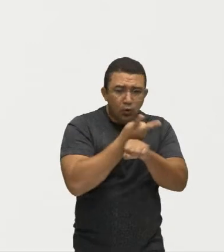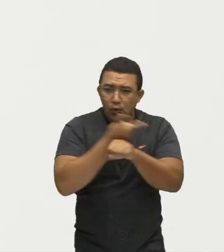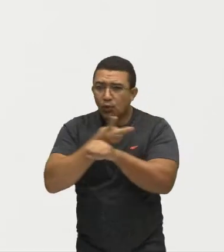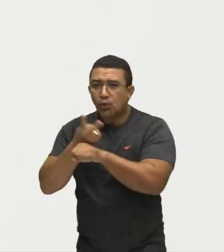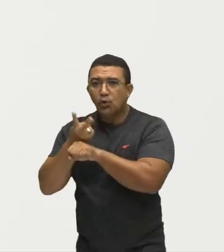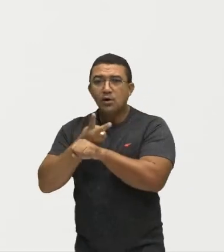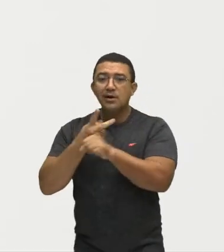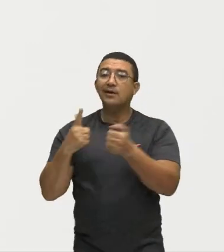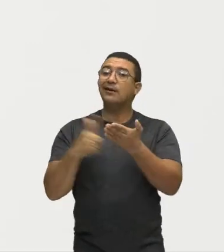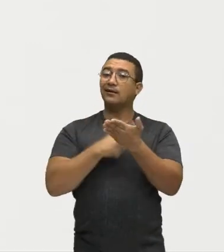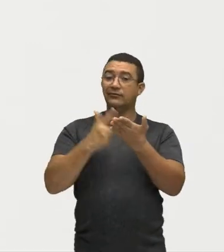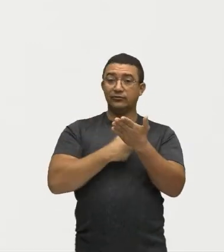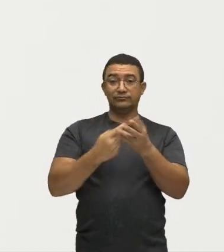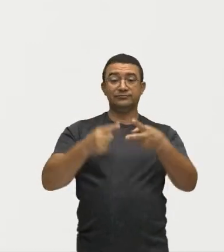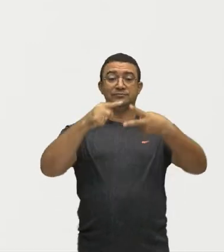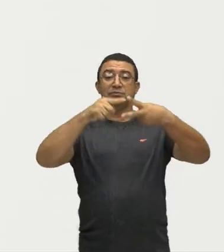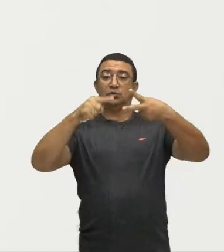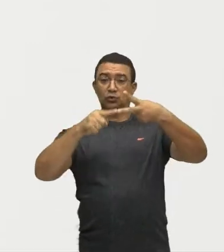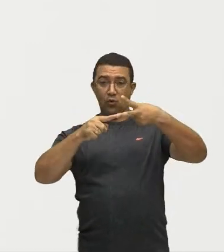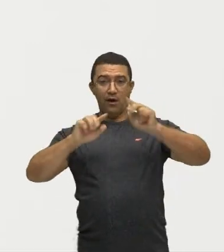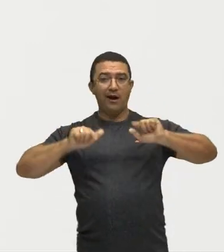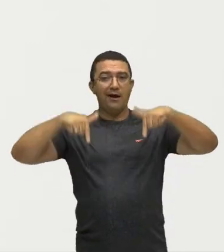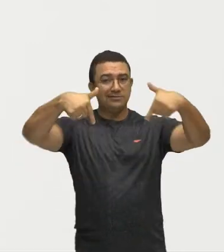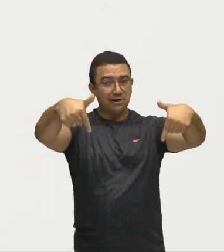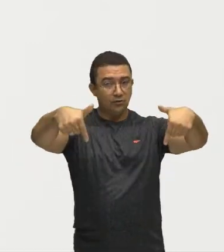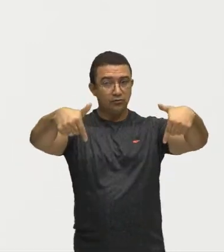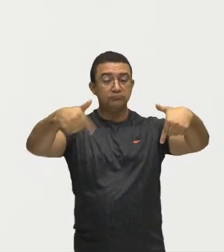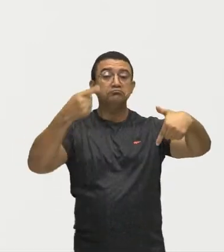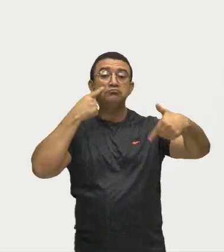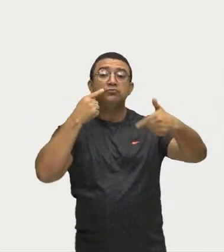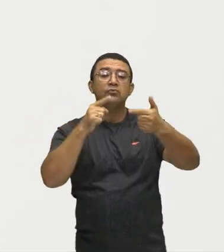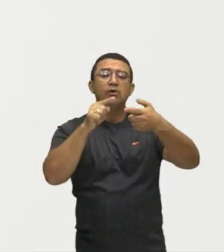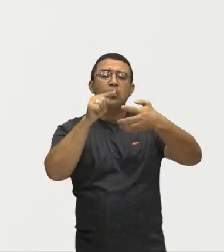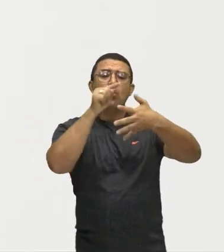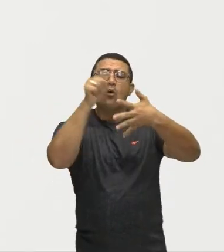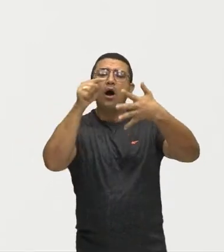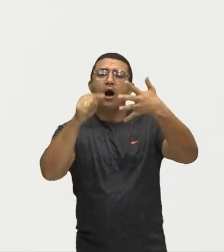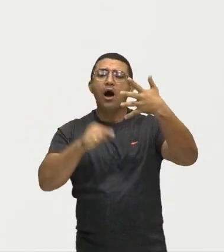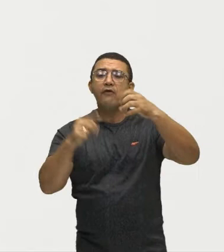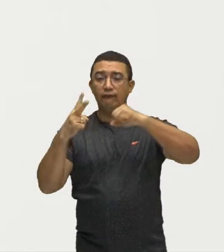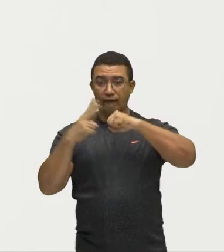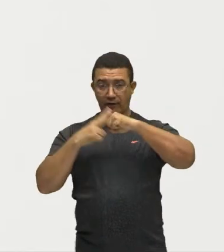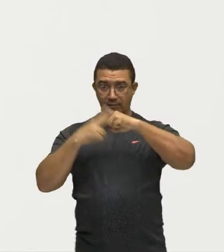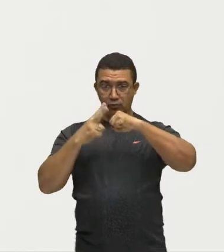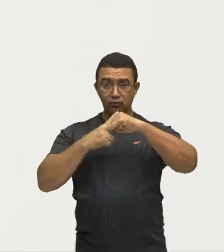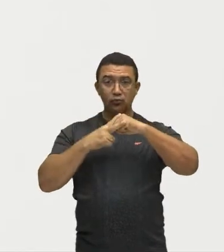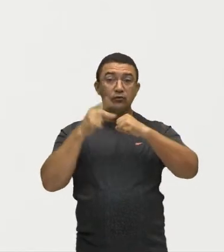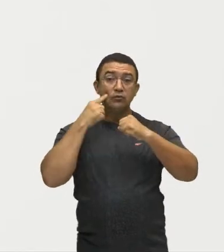aqui que nós temos aqui. Vamos destacar os verbos para ver quantas orações nós